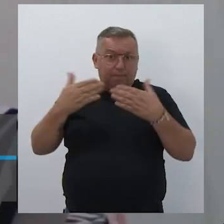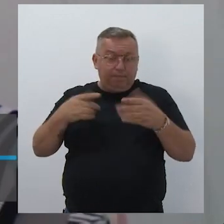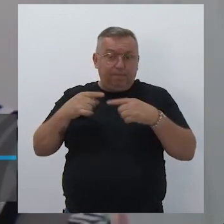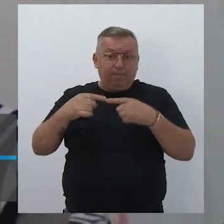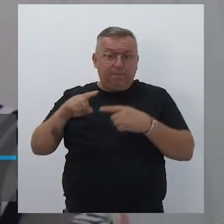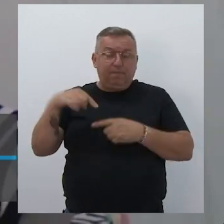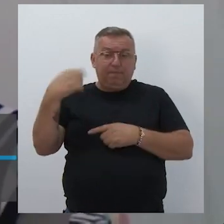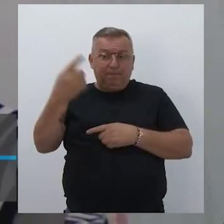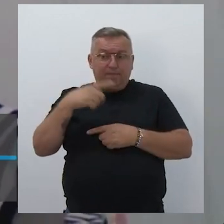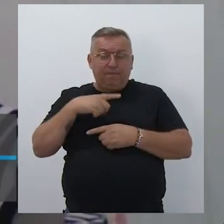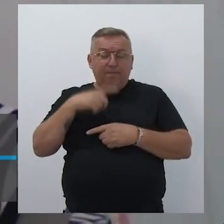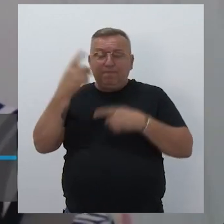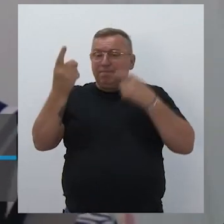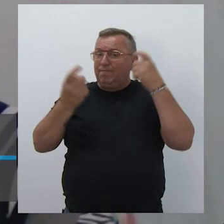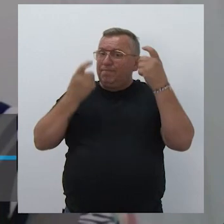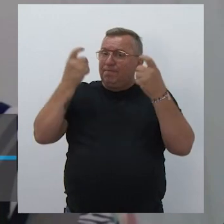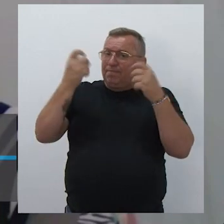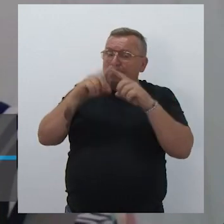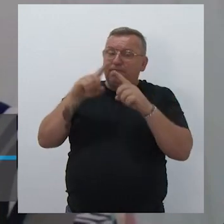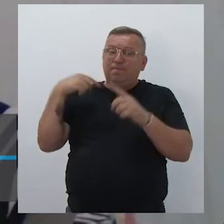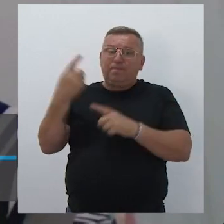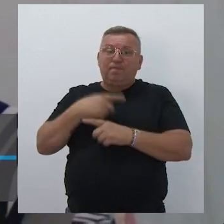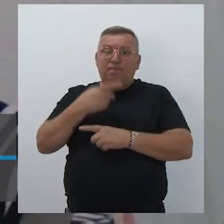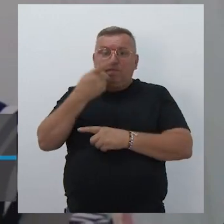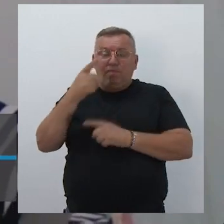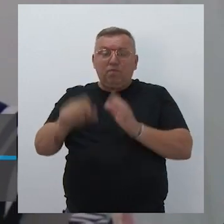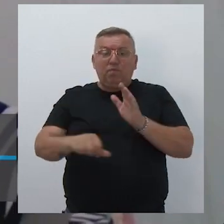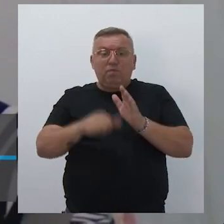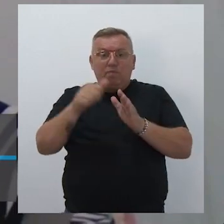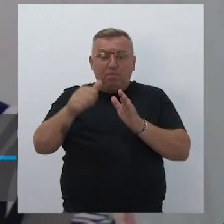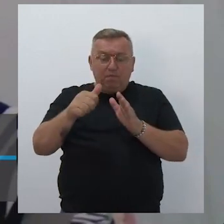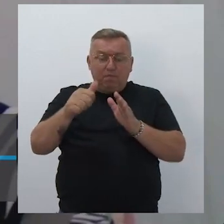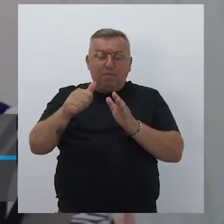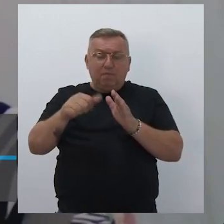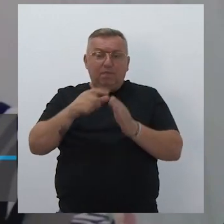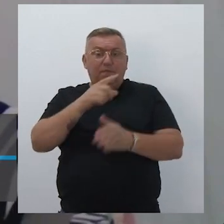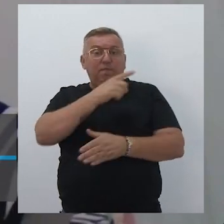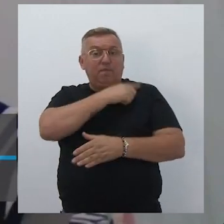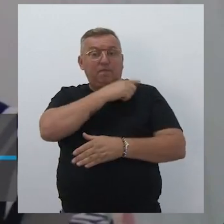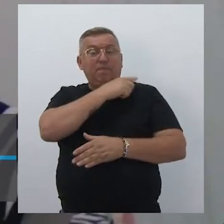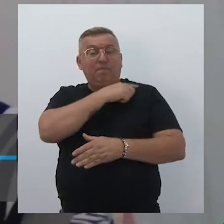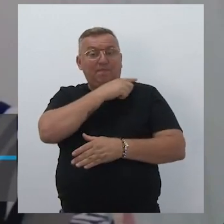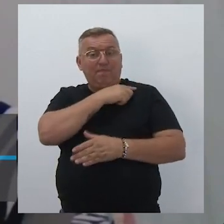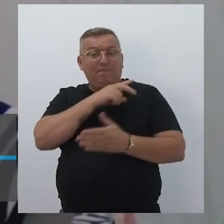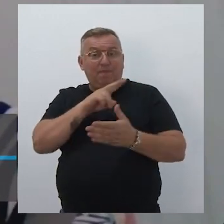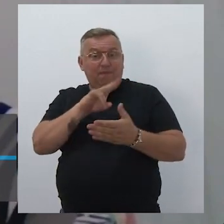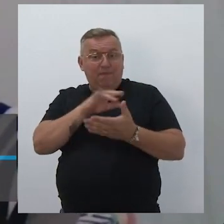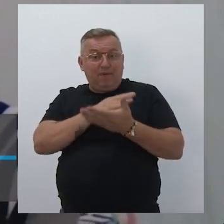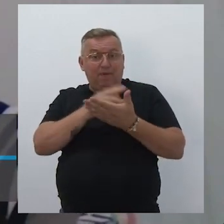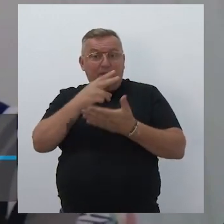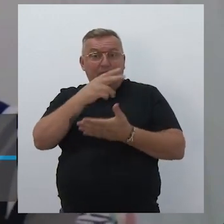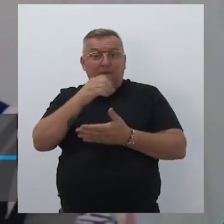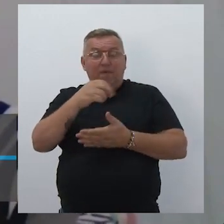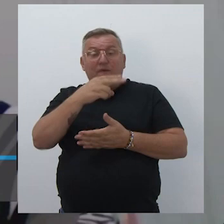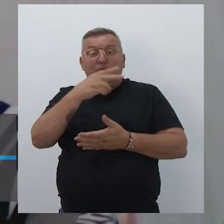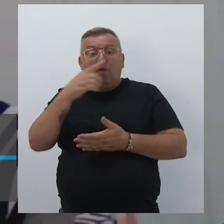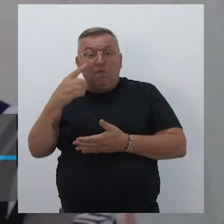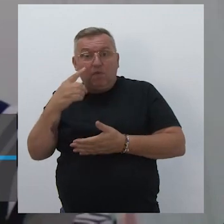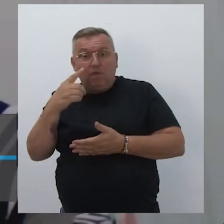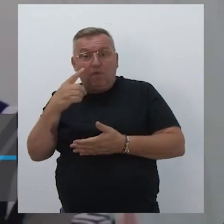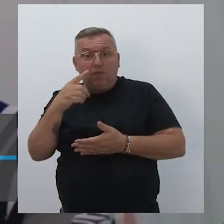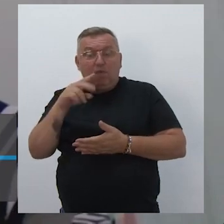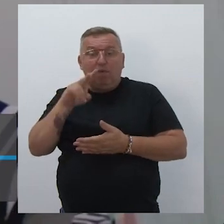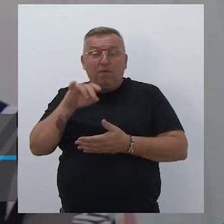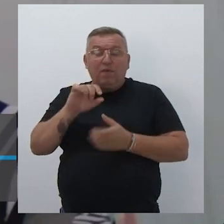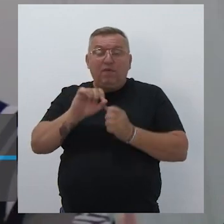vem, fique despreocupado, porque como nós falamos, na primeira série que vai iniciar em 2021, nós iniciaremos